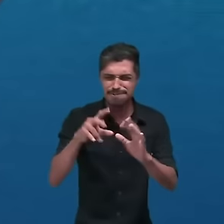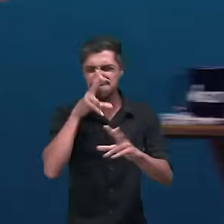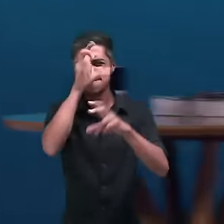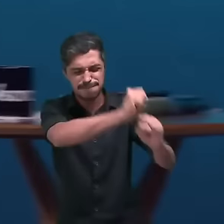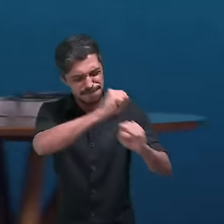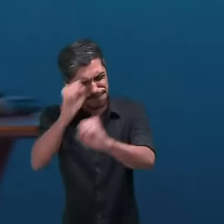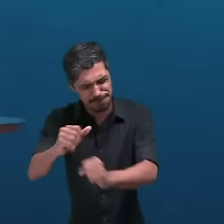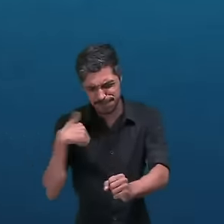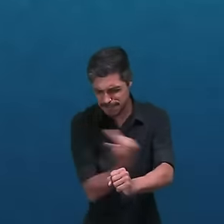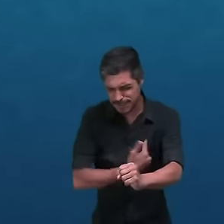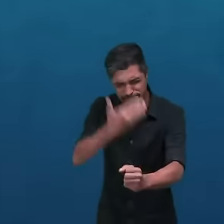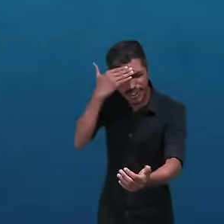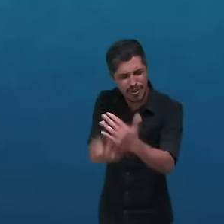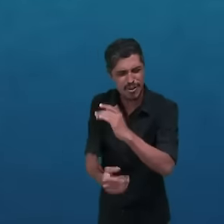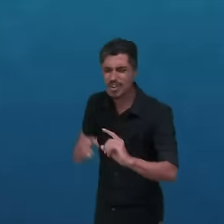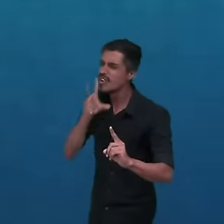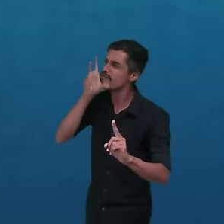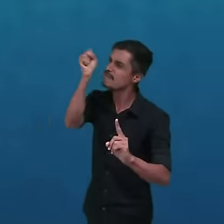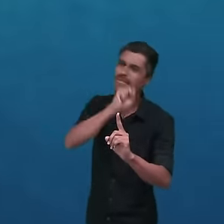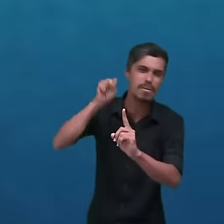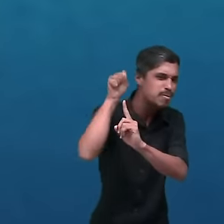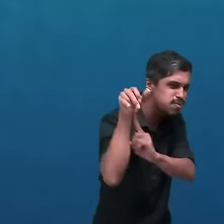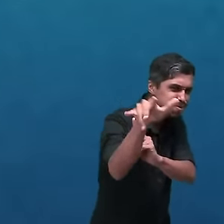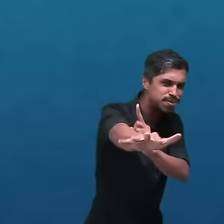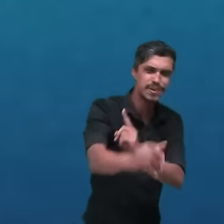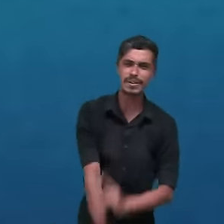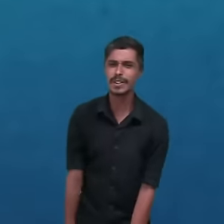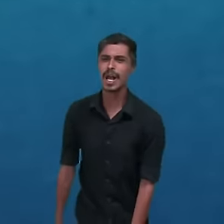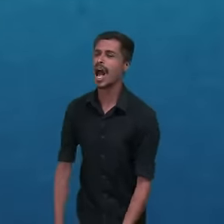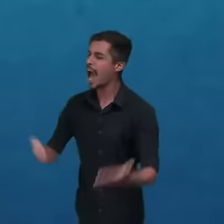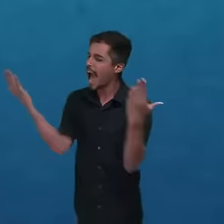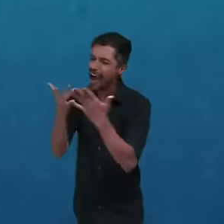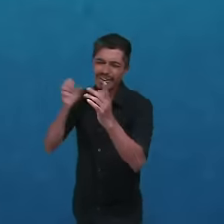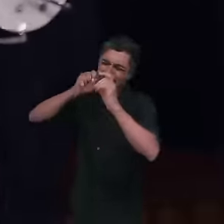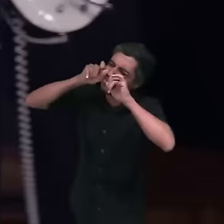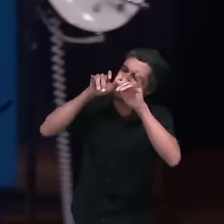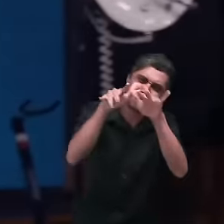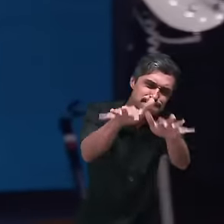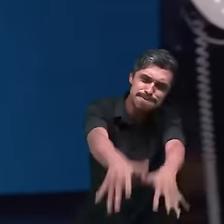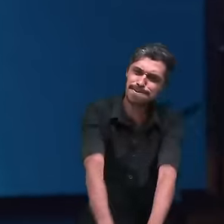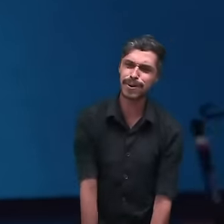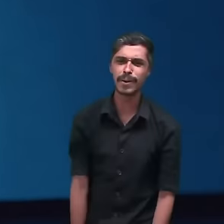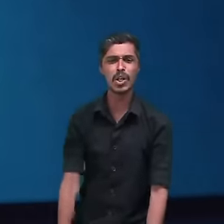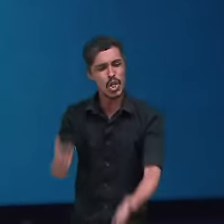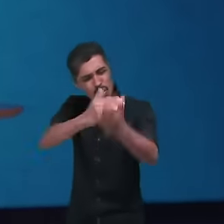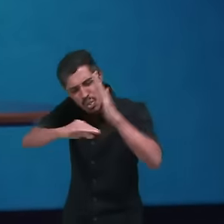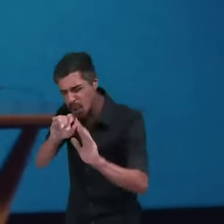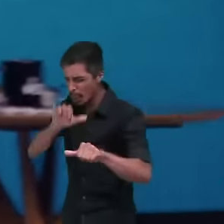te peço uma unção. Se prepara. Em nome do Pai.